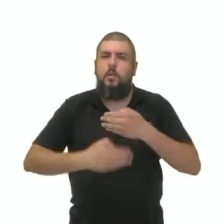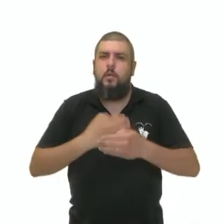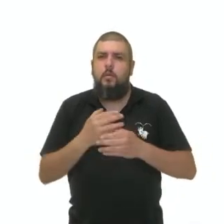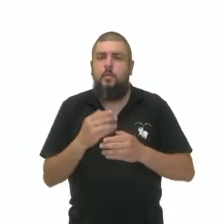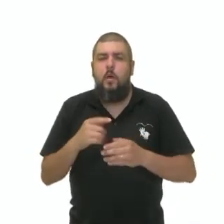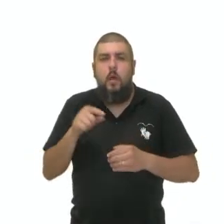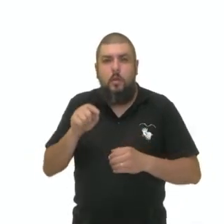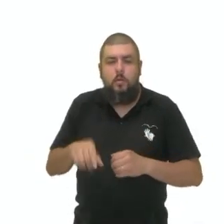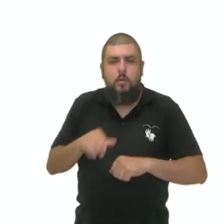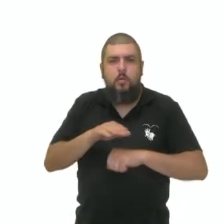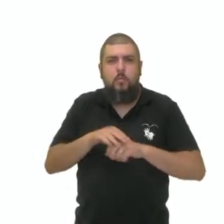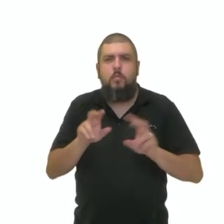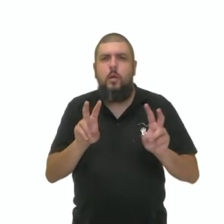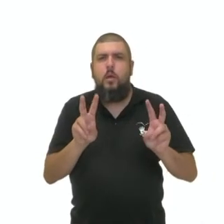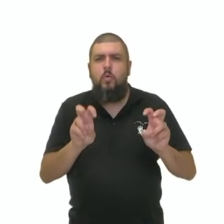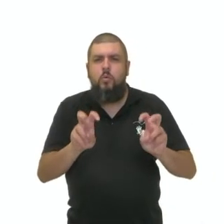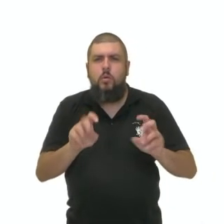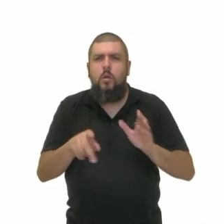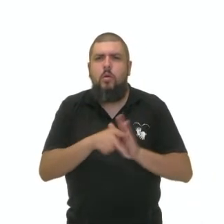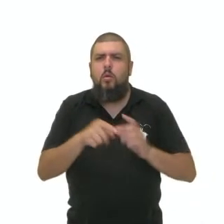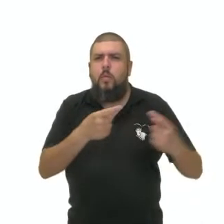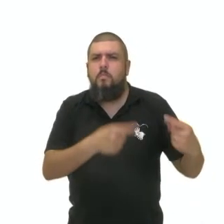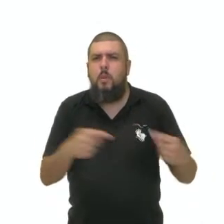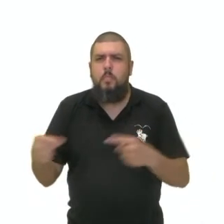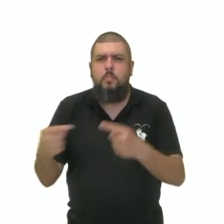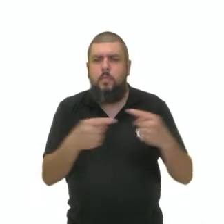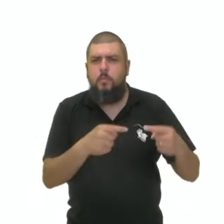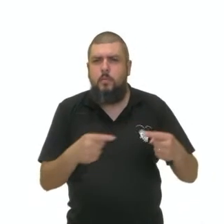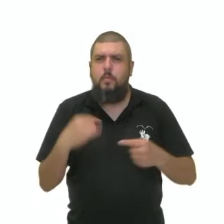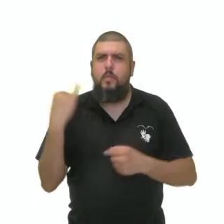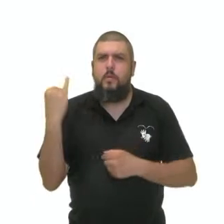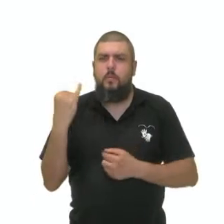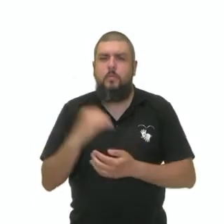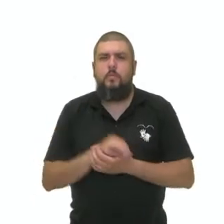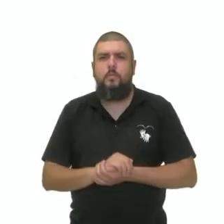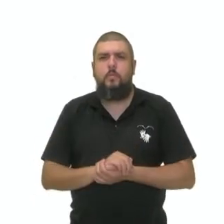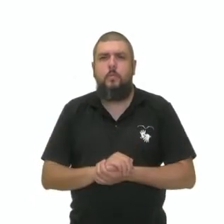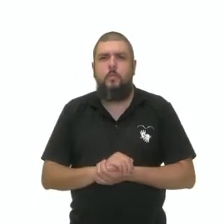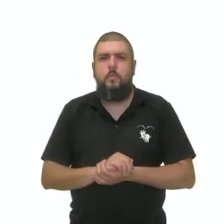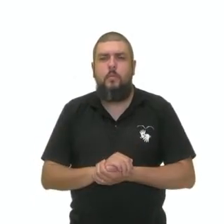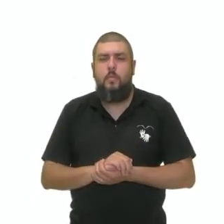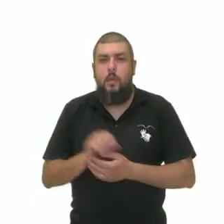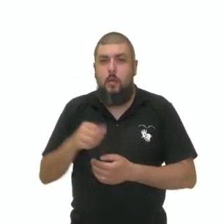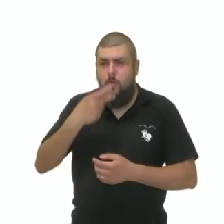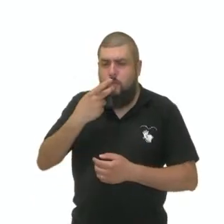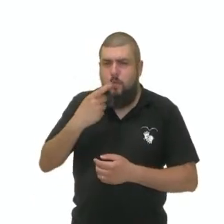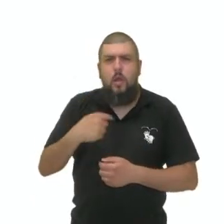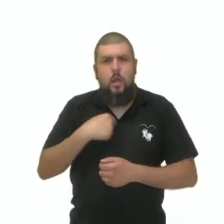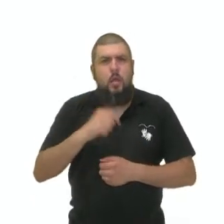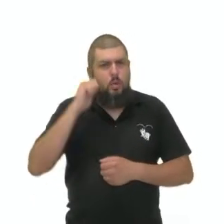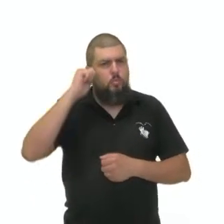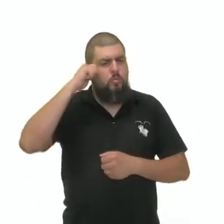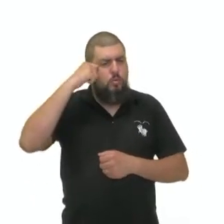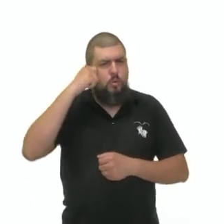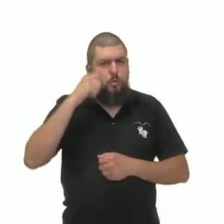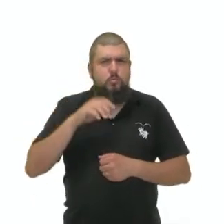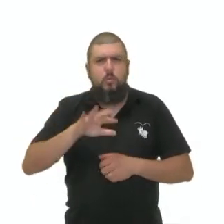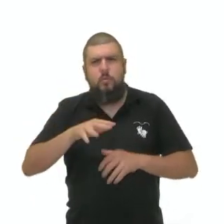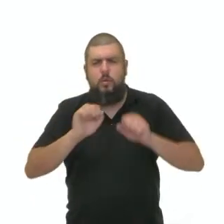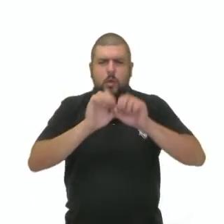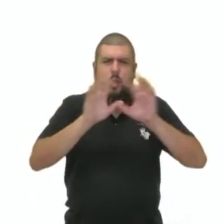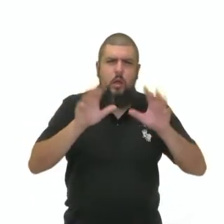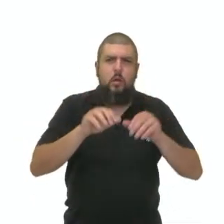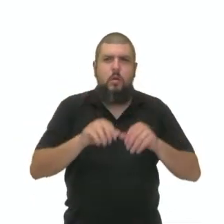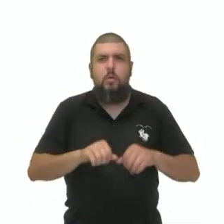gerado conversas e debates importantes. Eu sou negro, um pouco mais claro que alguns negros e um pouco mais escuro